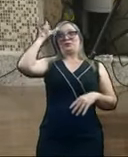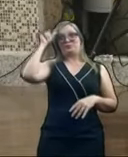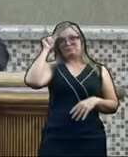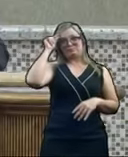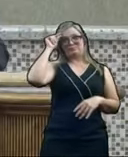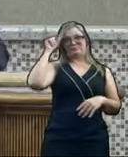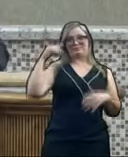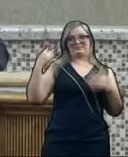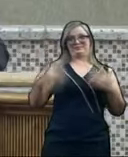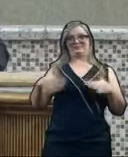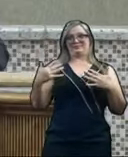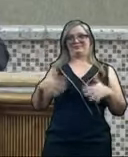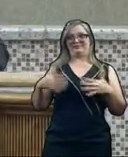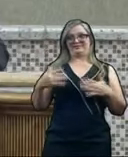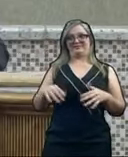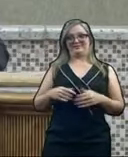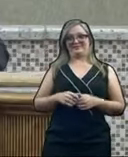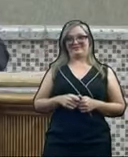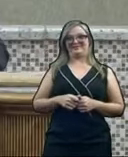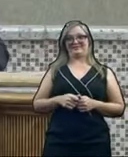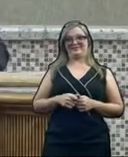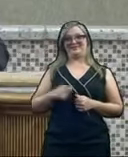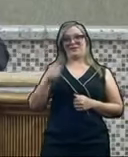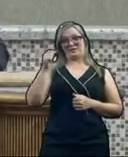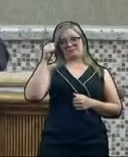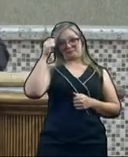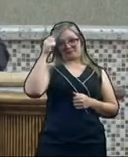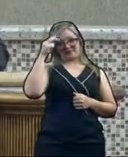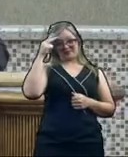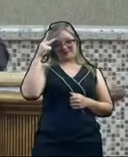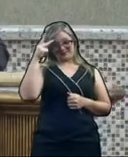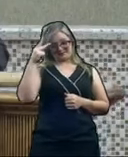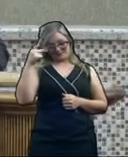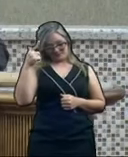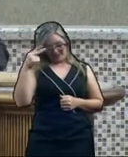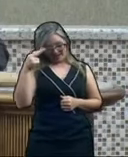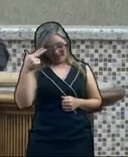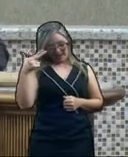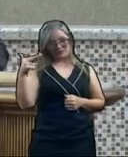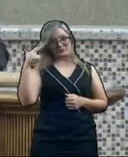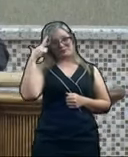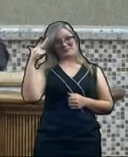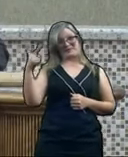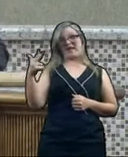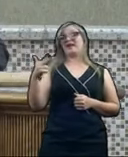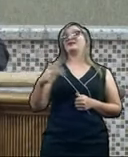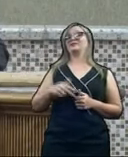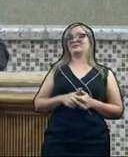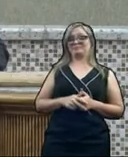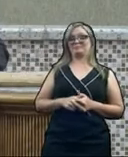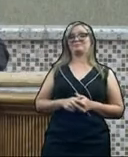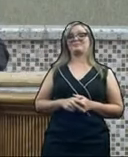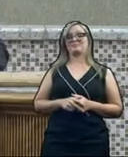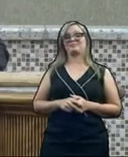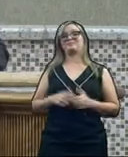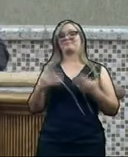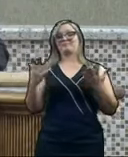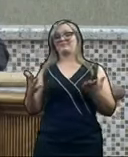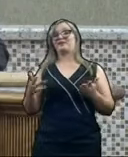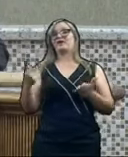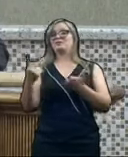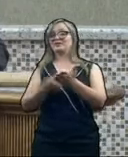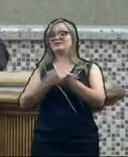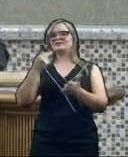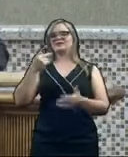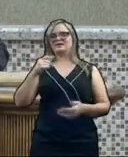morar Valeu lado da o pessoal aí da Lambari e você tinha essas histórias então tem gente que promete